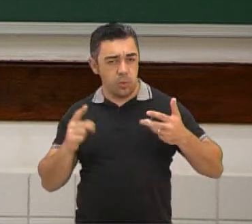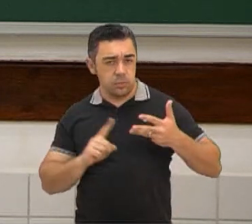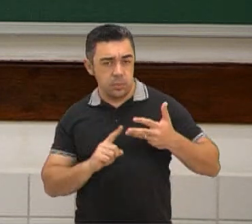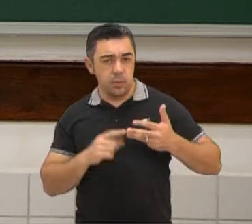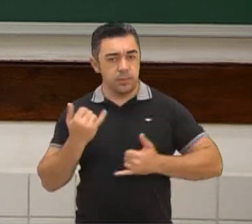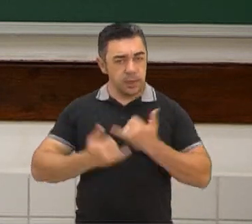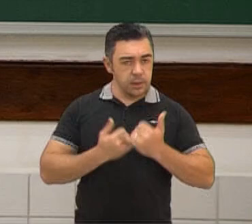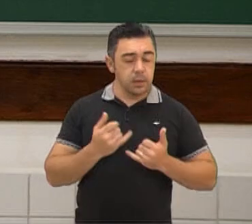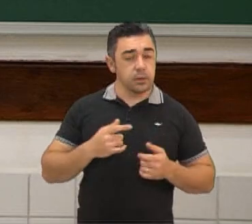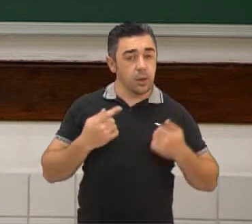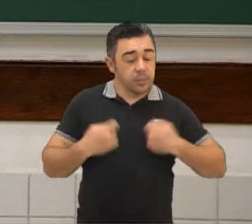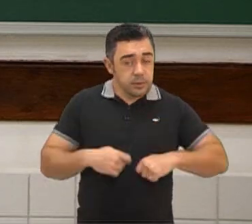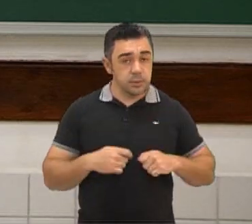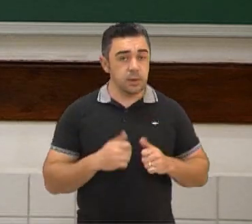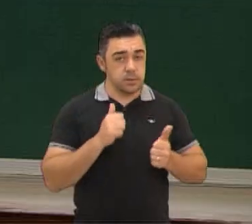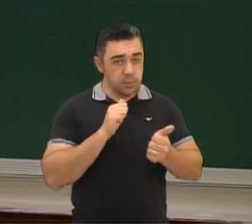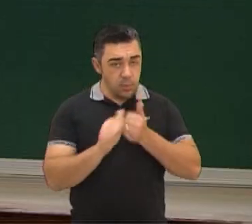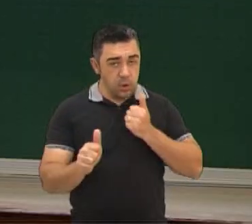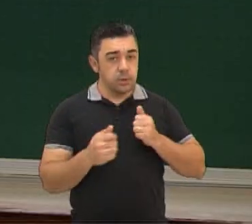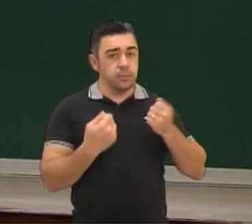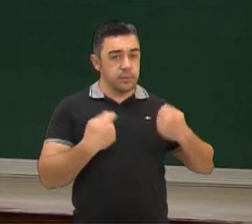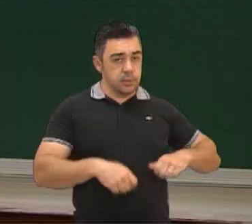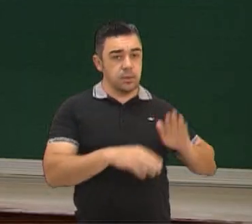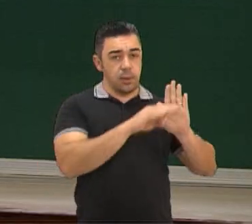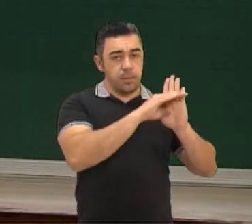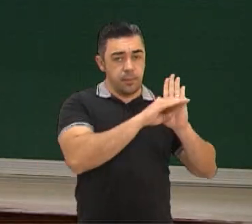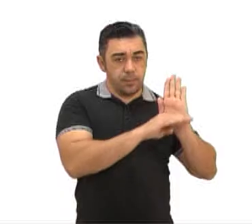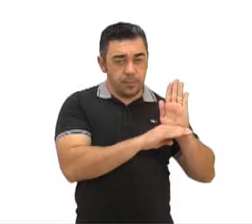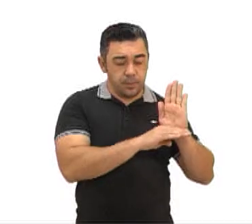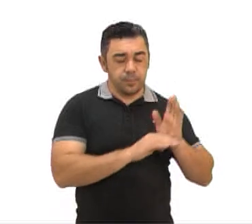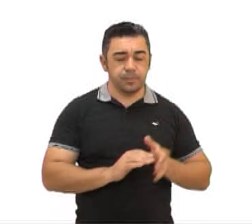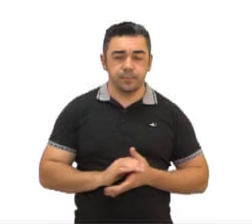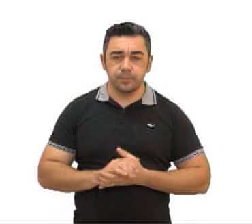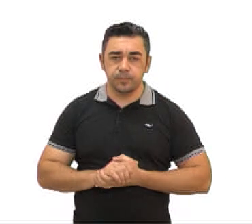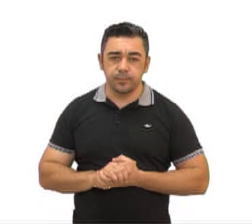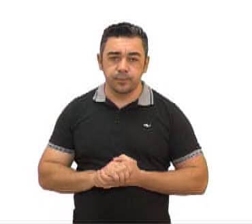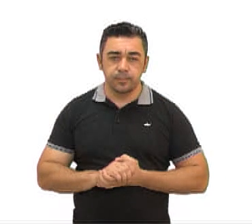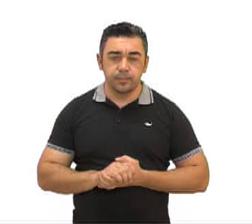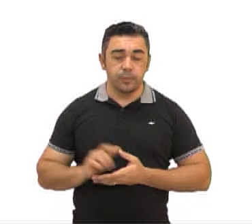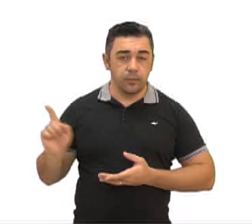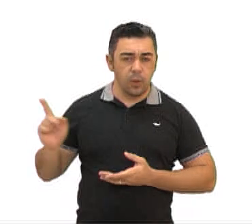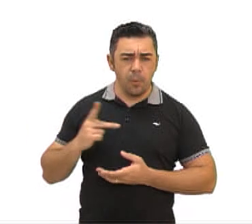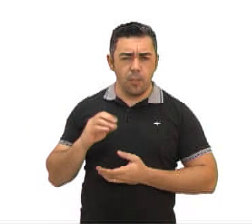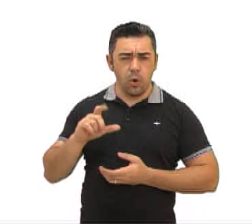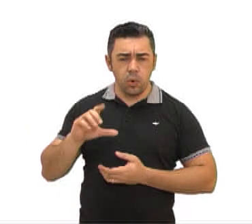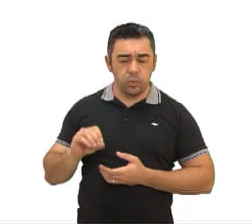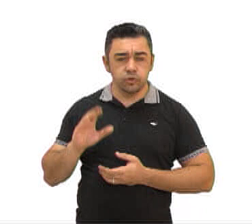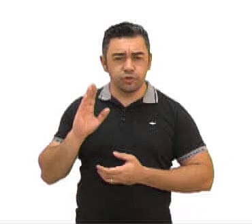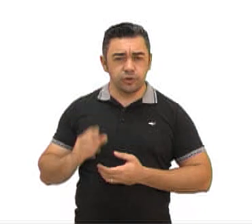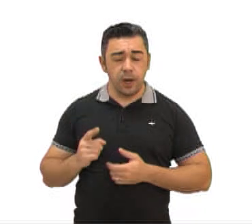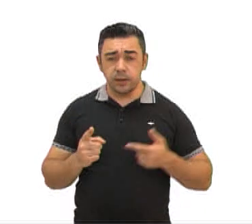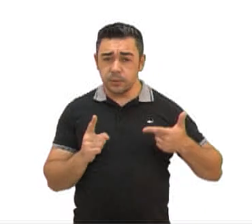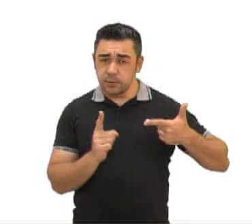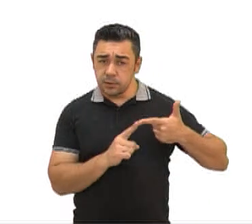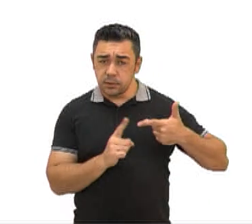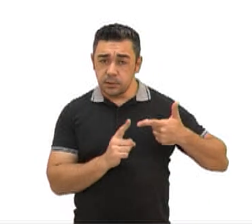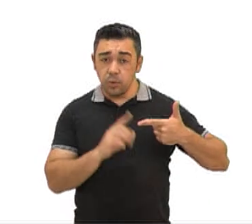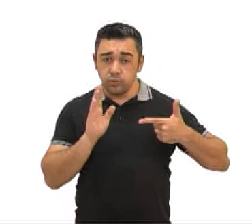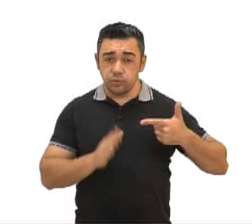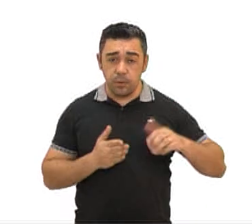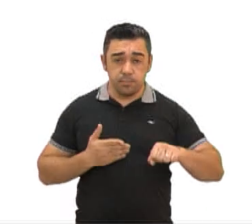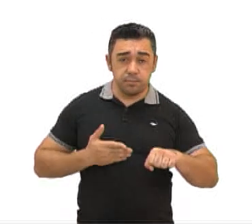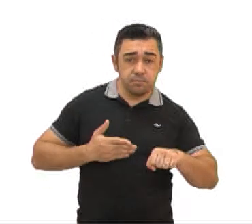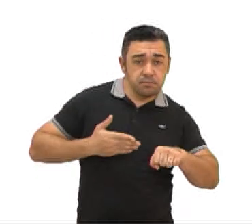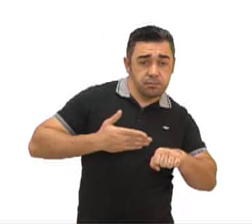que ter regra universal, tá? O polo aquático marcou presença já na segunda edição dos